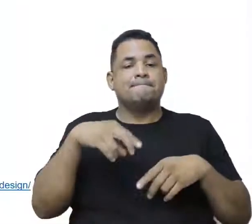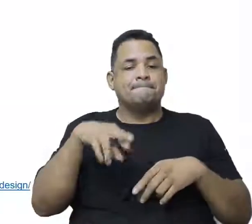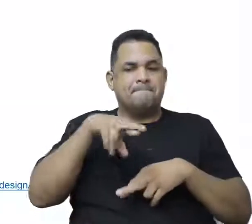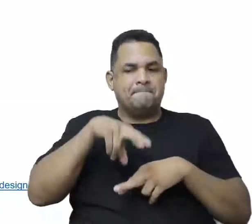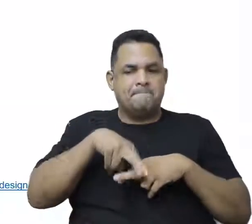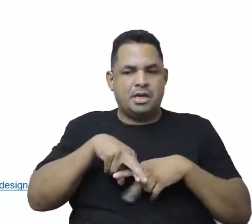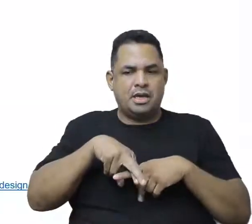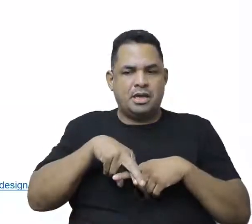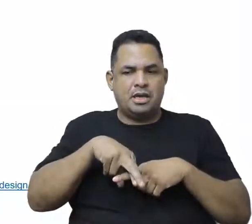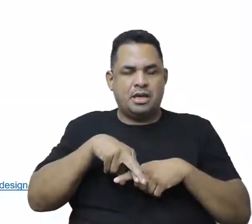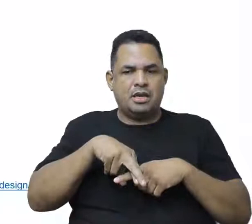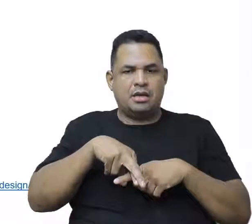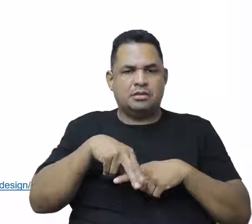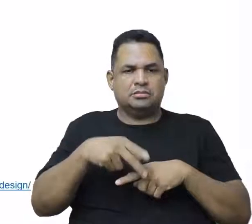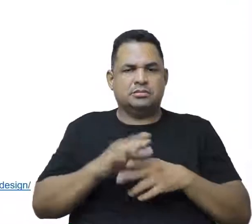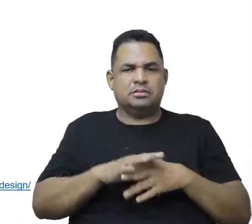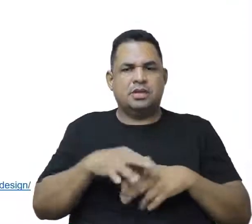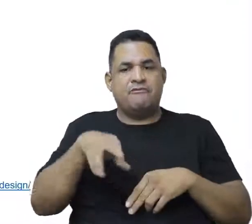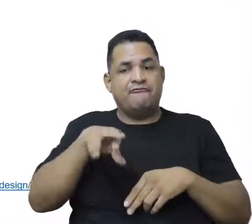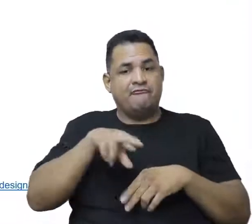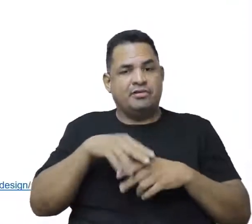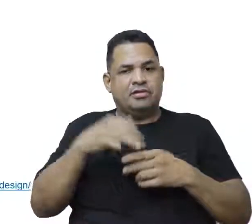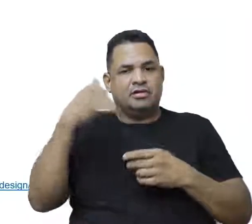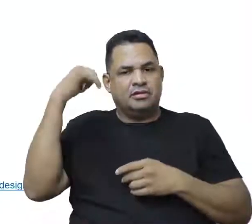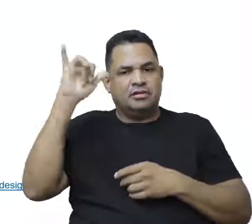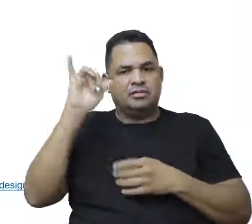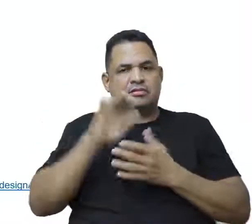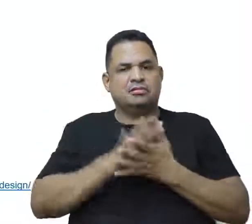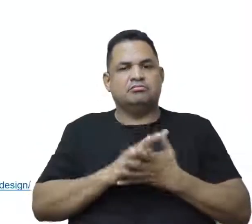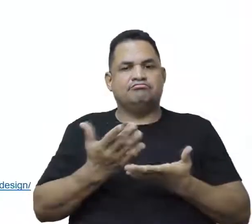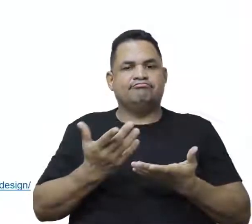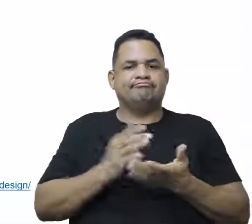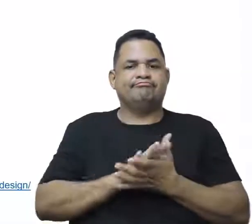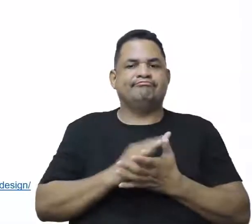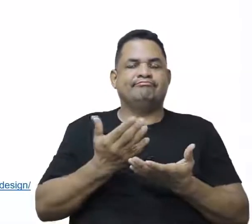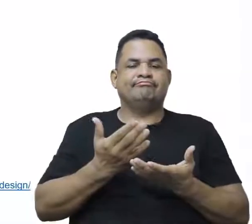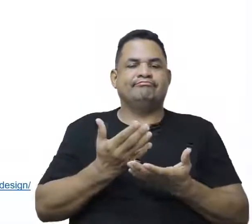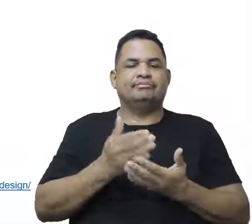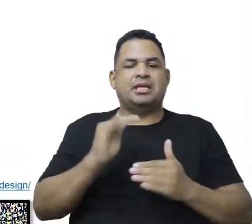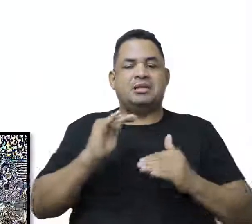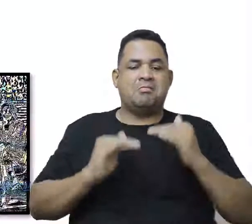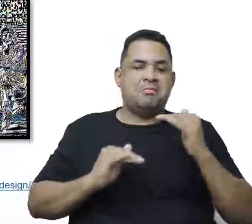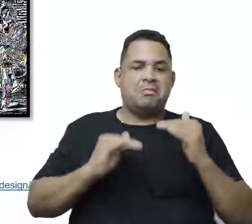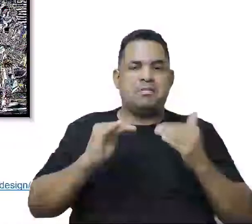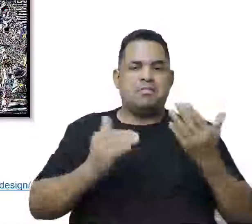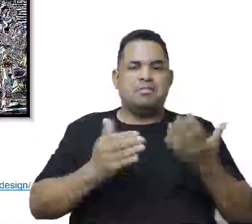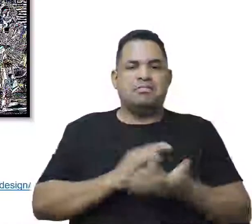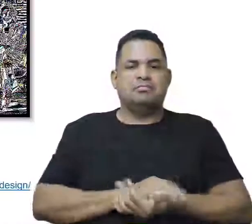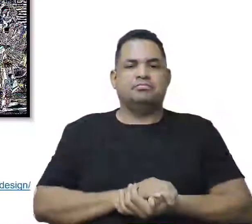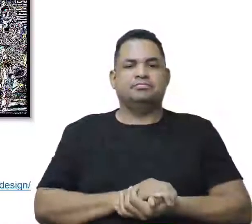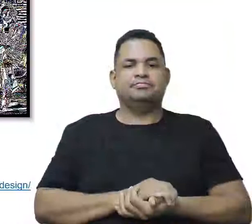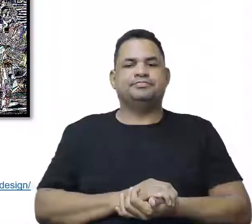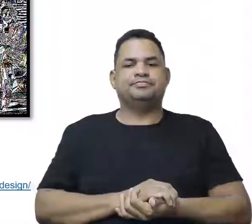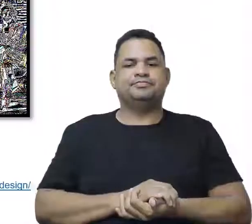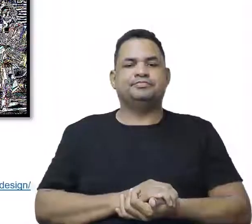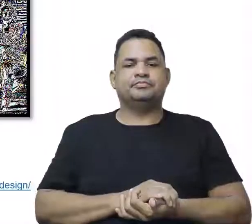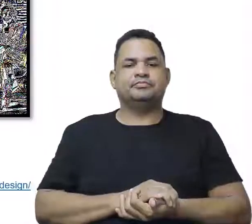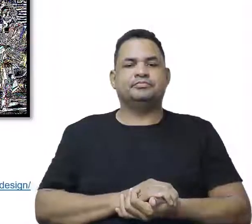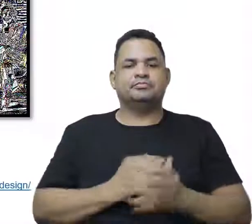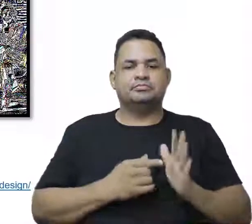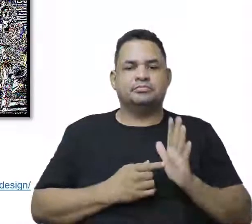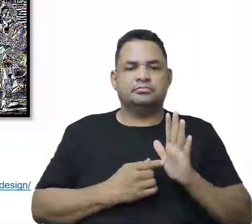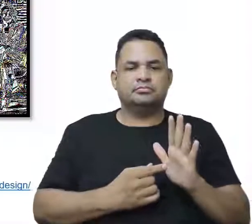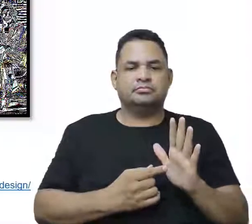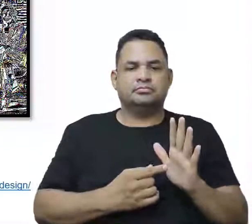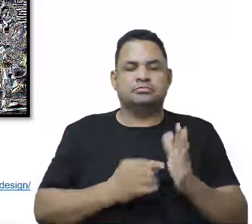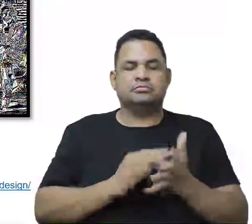na frente da outra, também evitar, porque isso gera insegurança, instabilidade. O que mais?